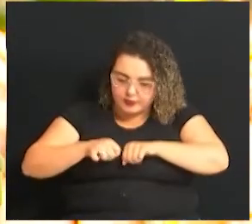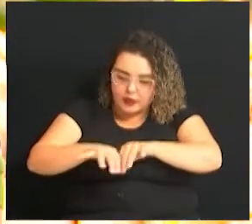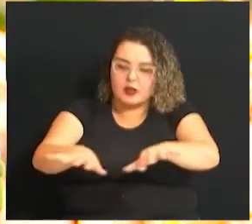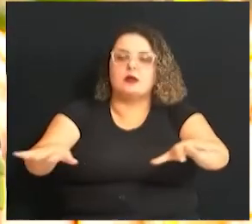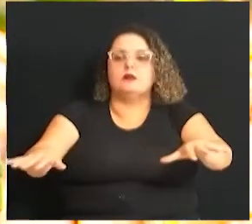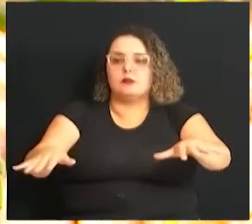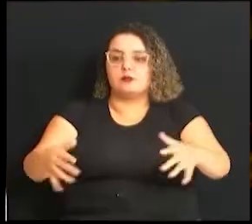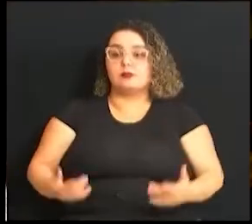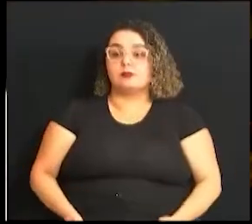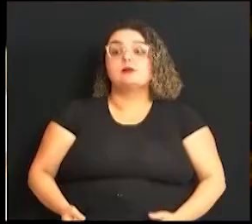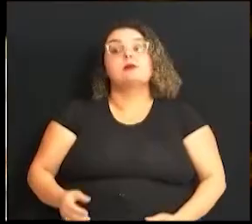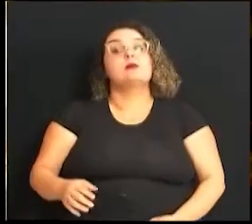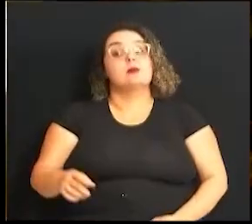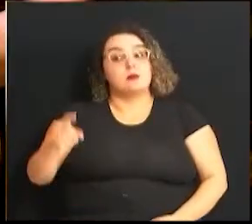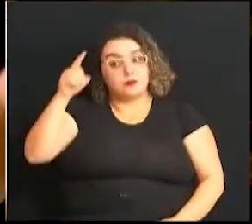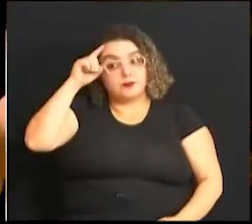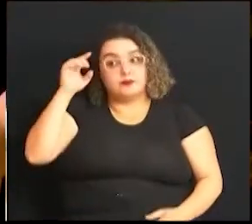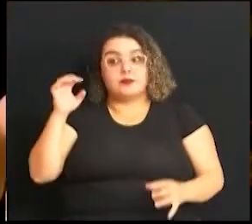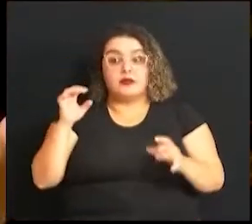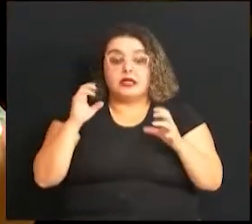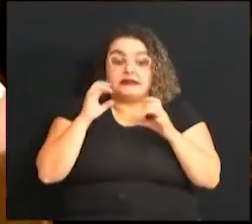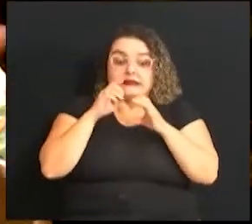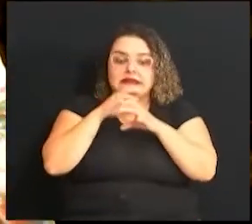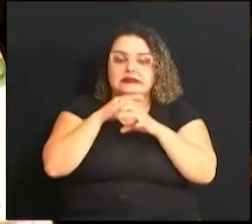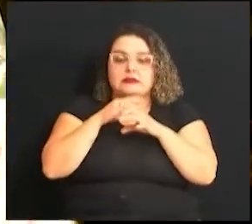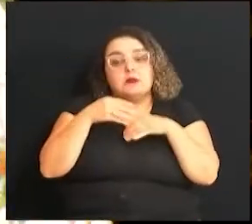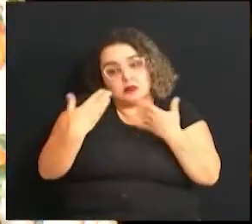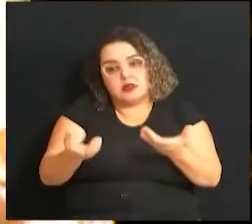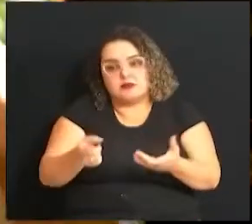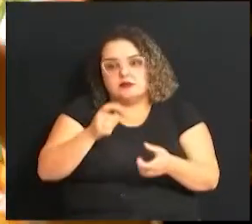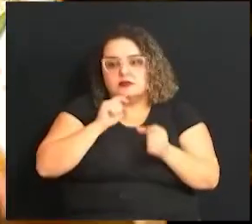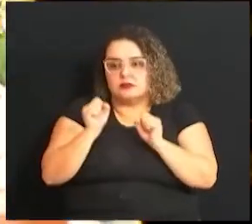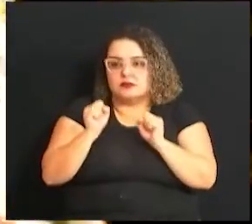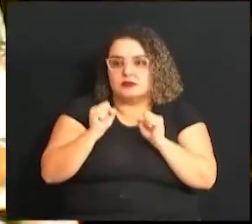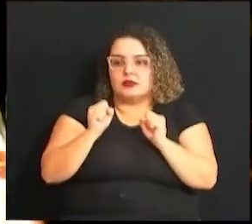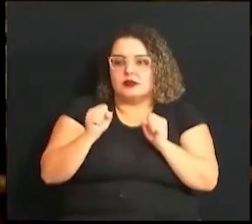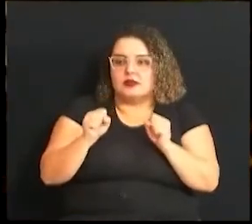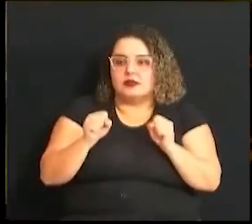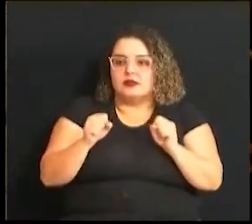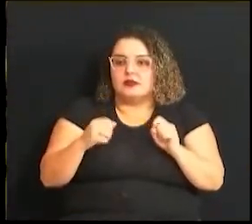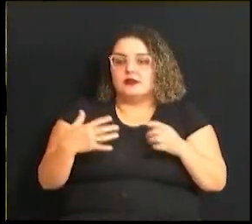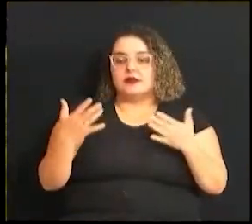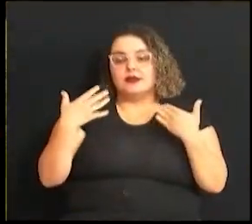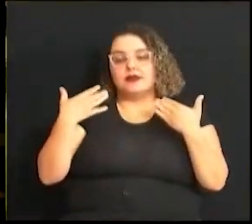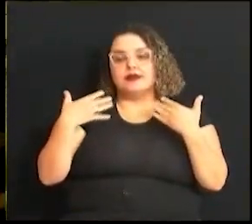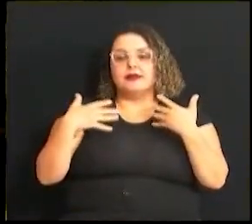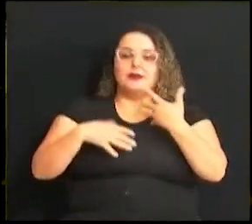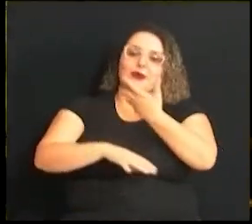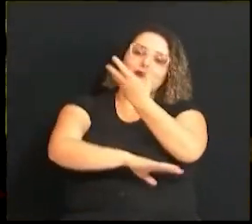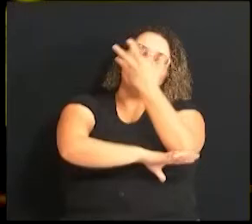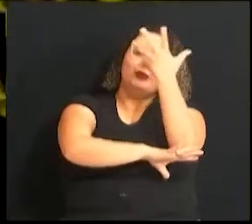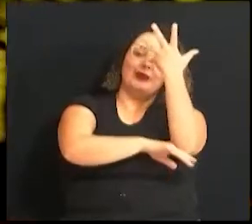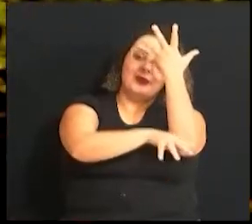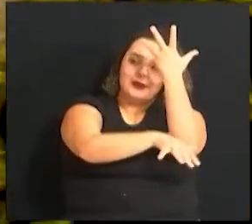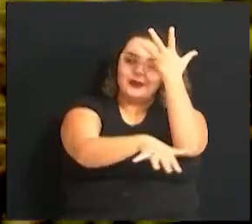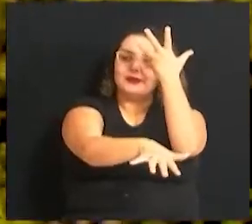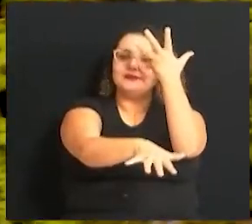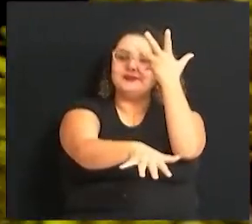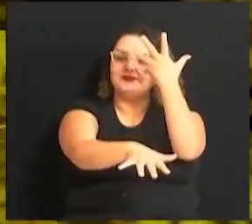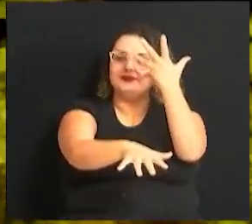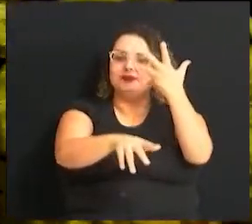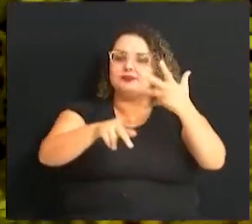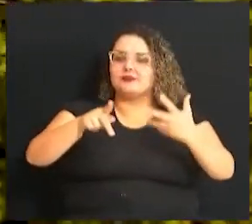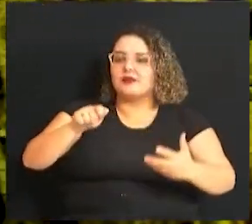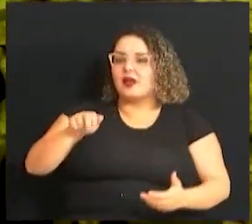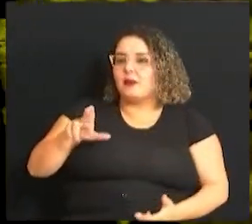pela própria planta. E nesses dias quentes, mesmo no inverno, se quiser se refrescar um pouco, é só vir até uma sombra